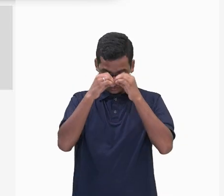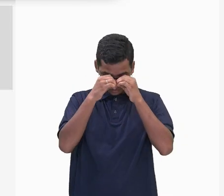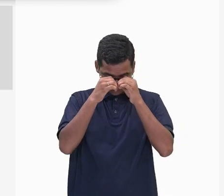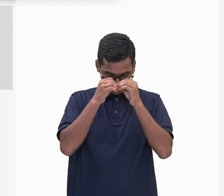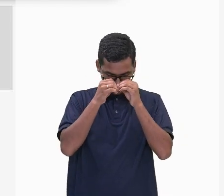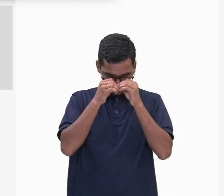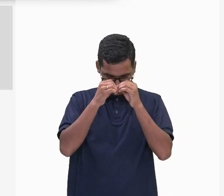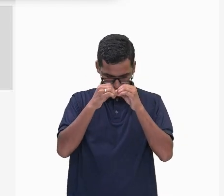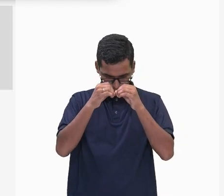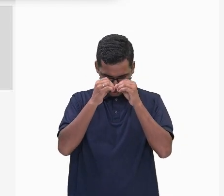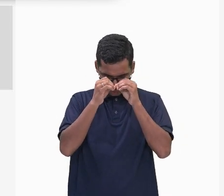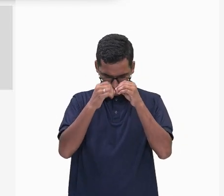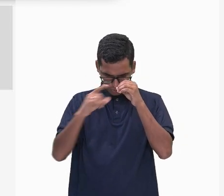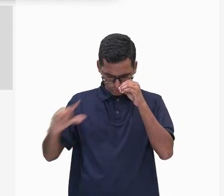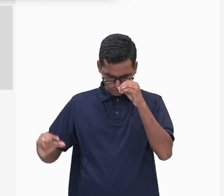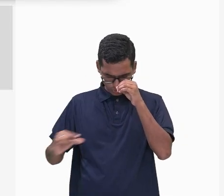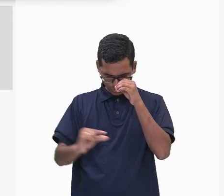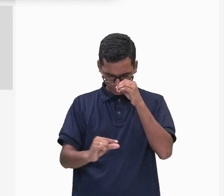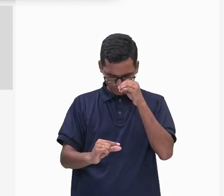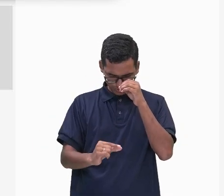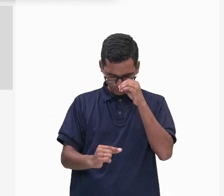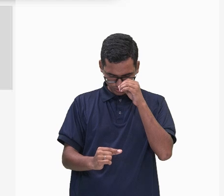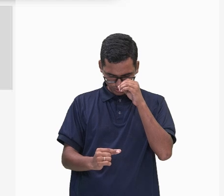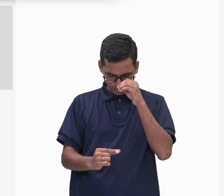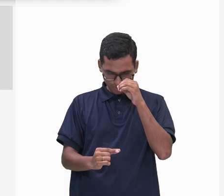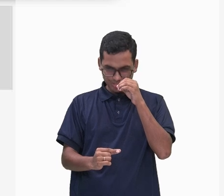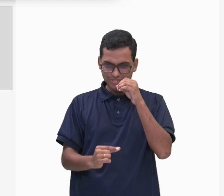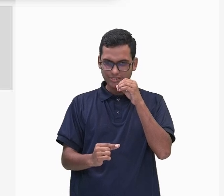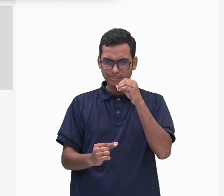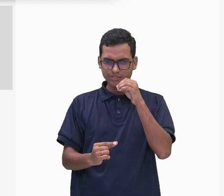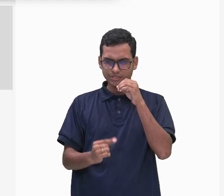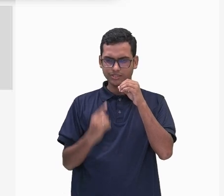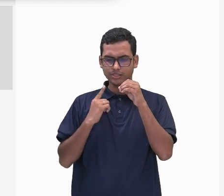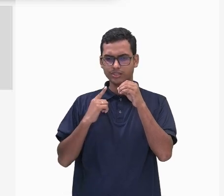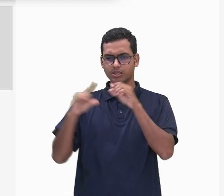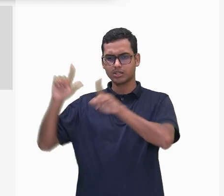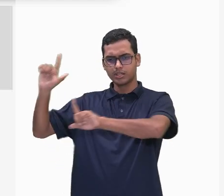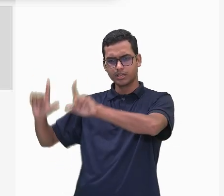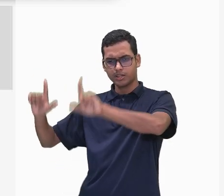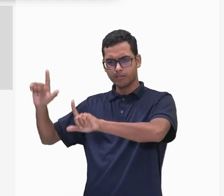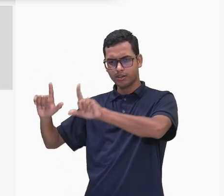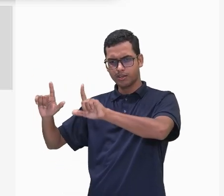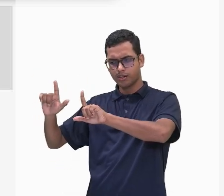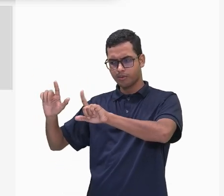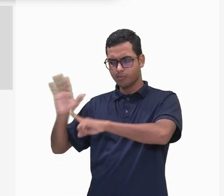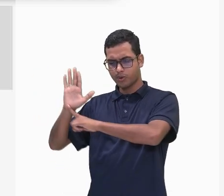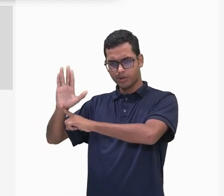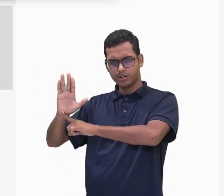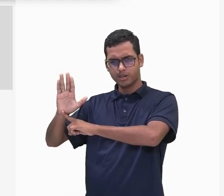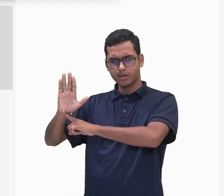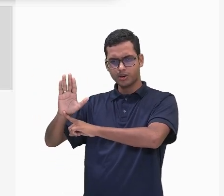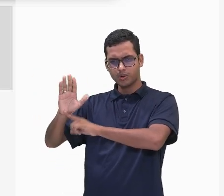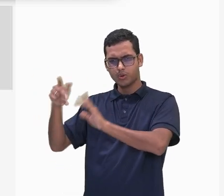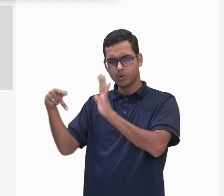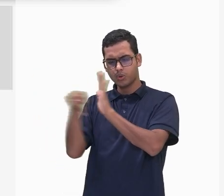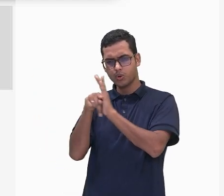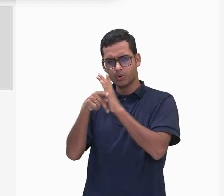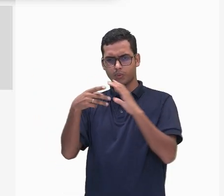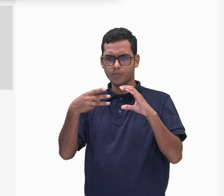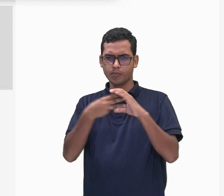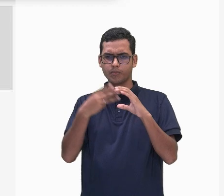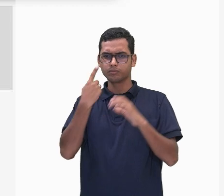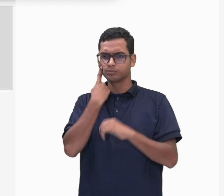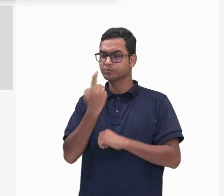está trazendo ali a sua imagem para um monitor. Né? Então, a gente consegue observar nesse monitor o